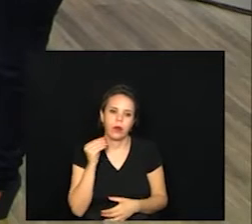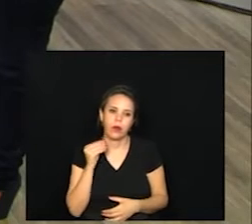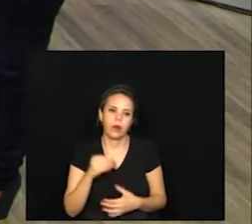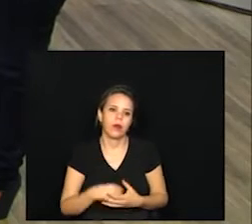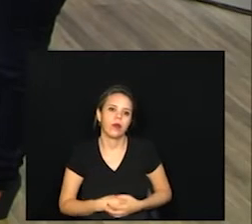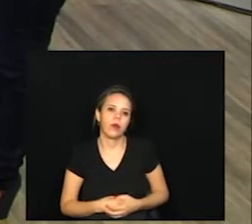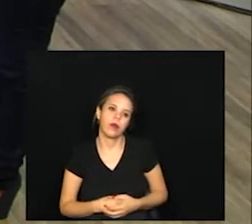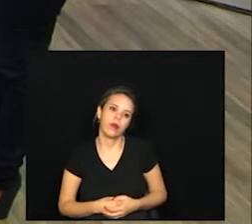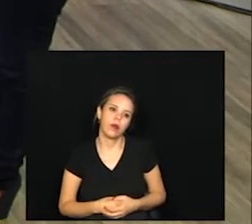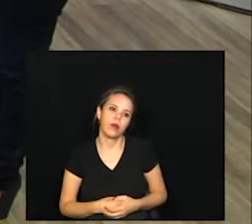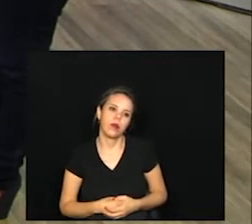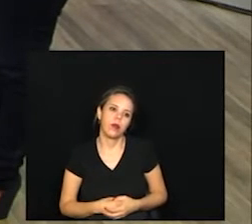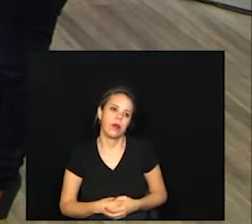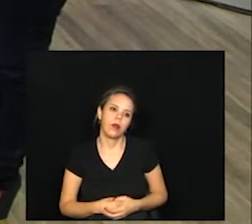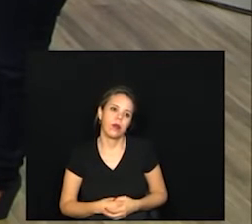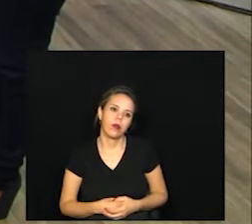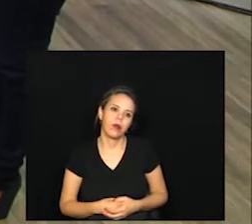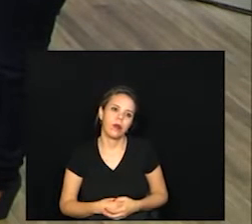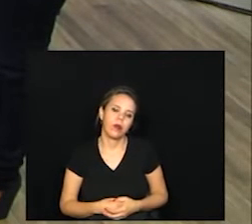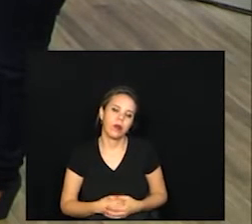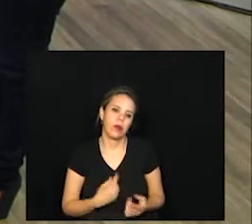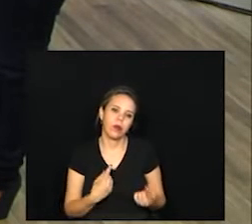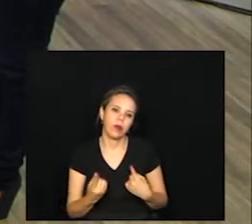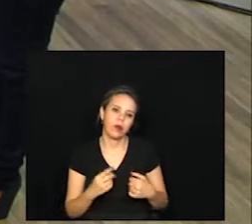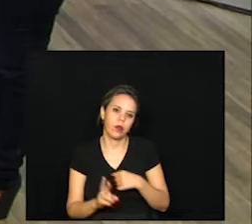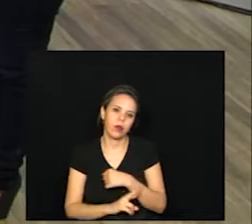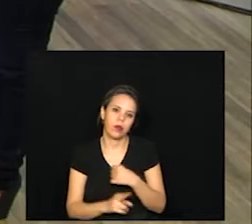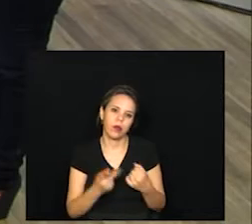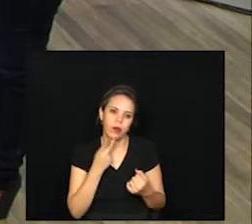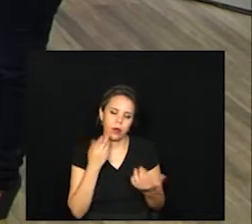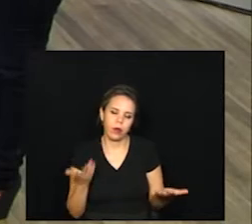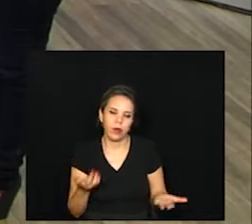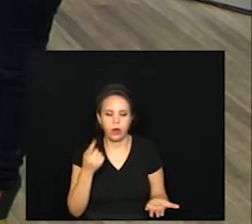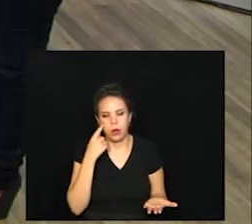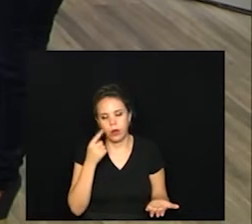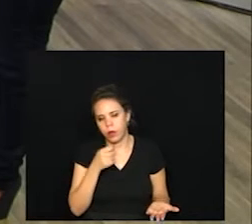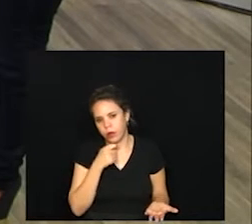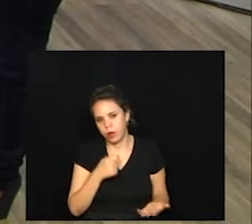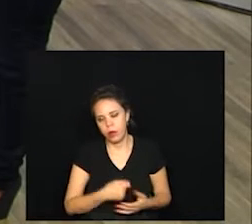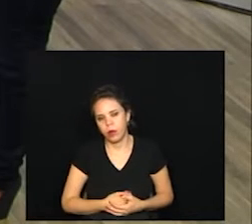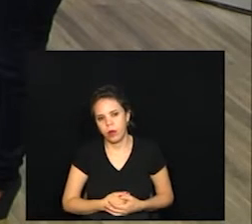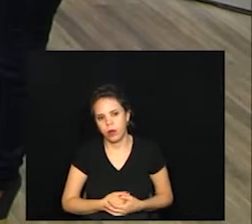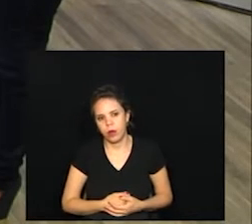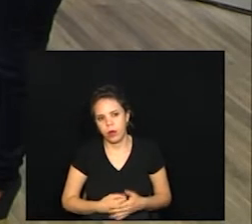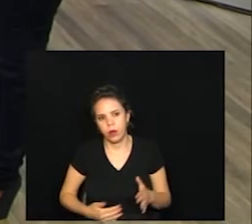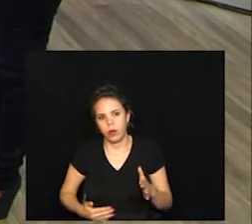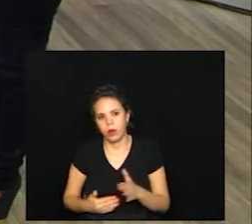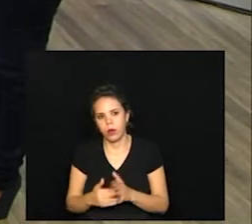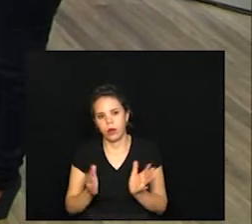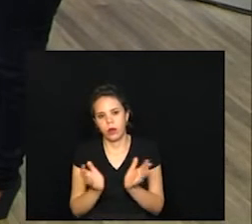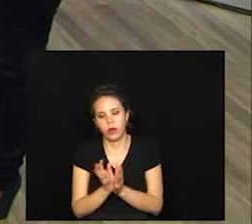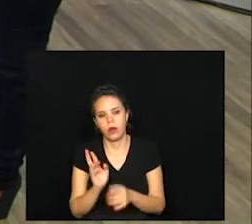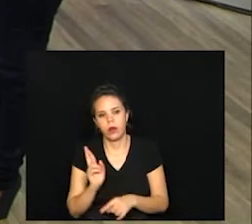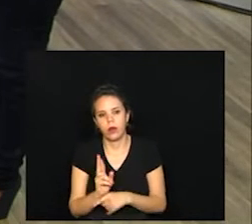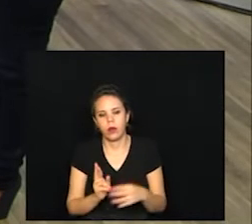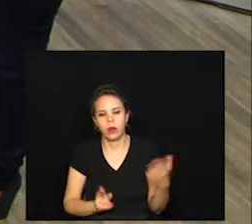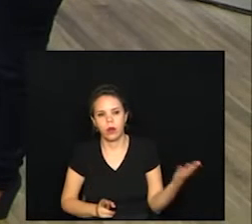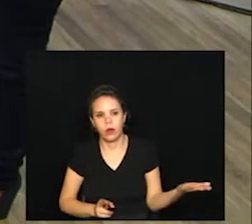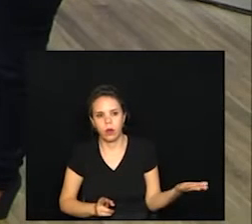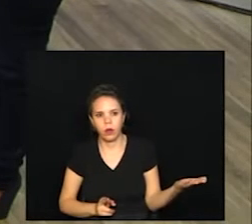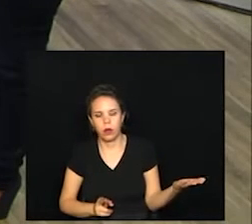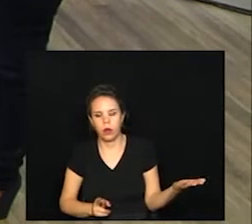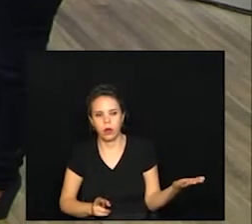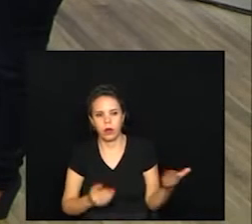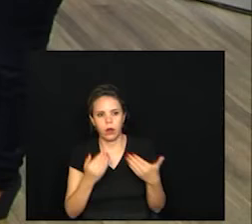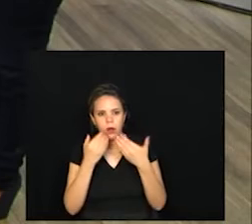nossa cidade. Essa da alça de acesso, que a gente acabou de ver na reportagem. E a última comissão de representação é sobre